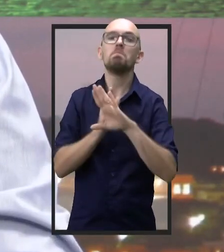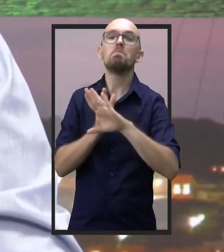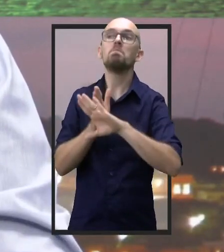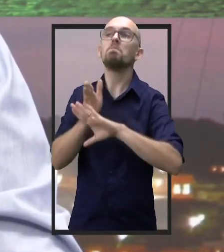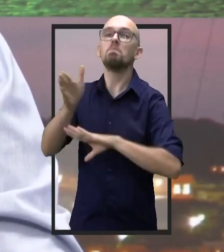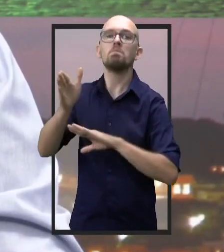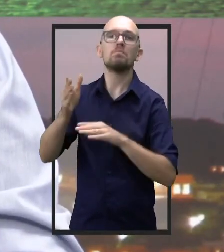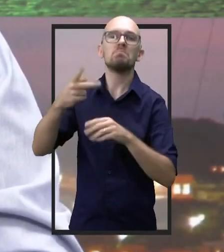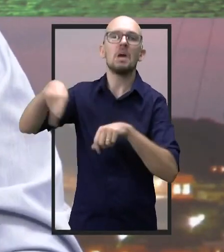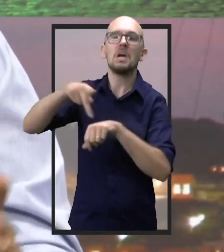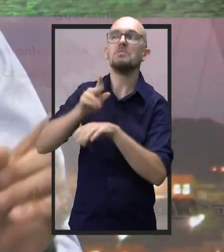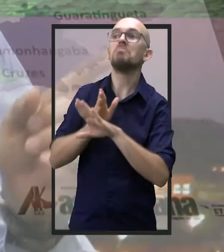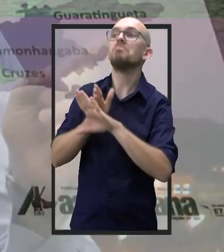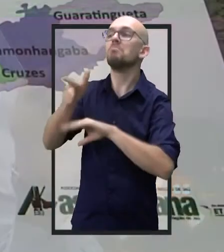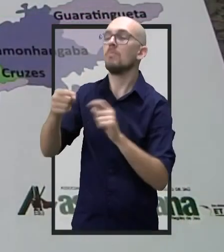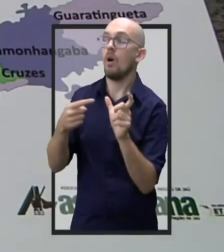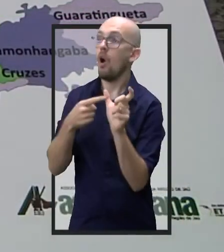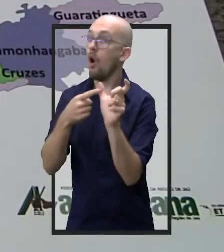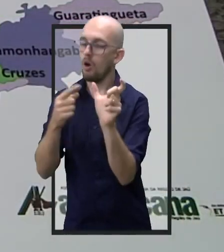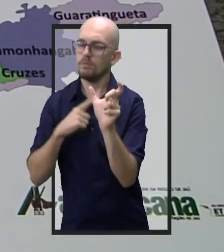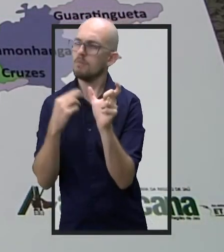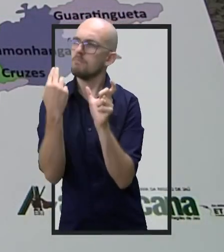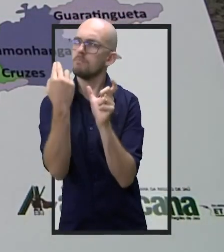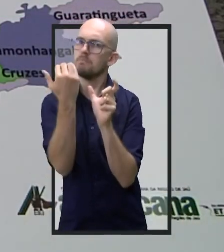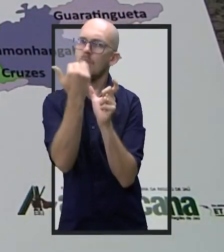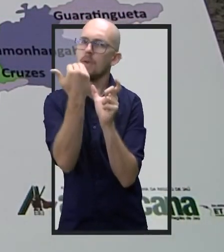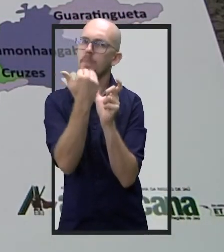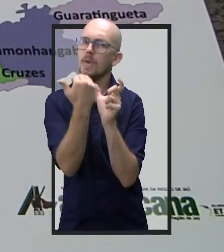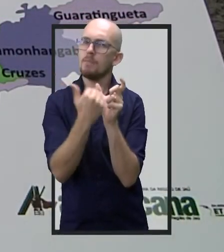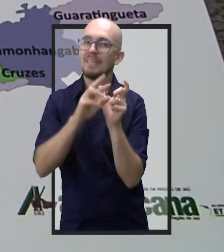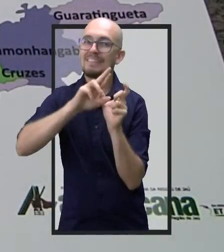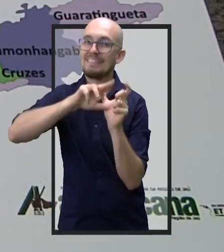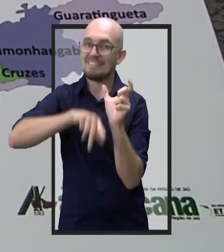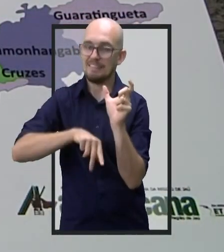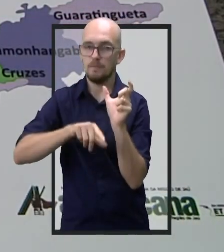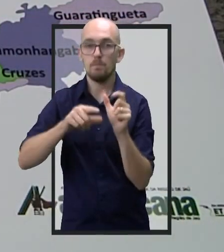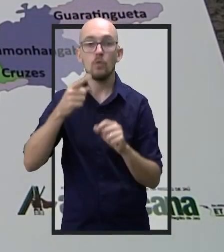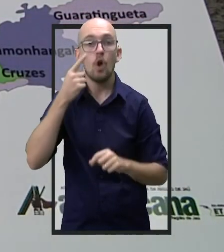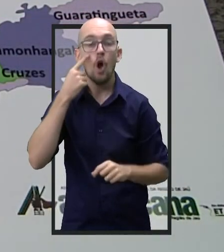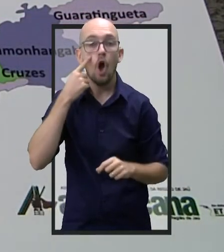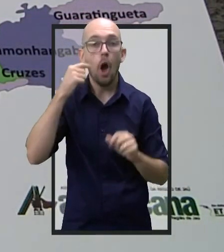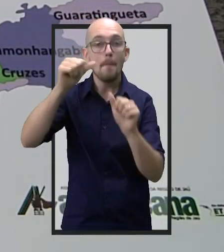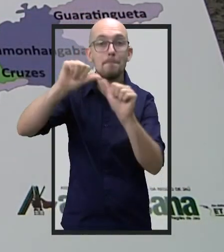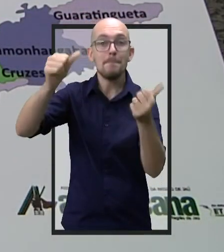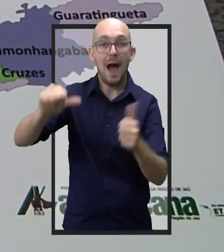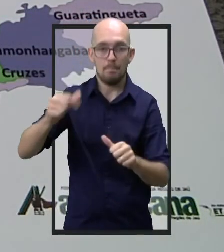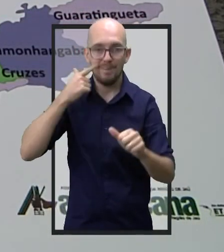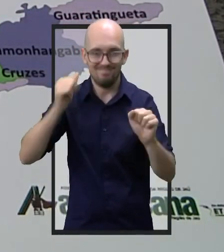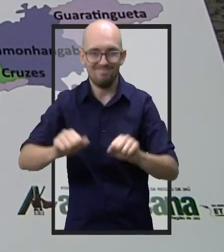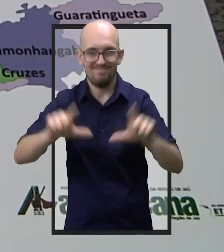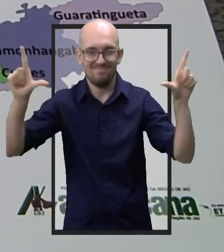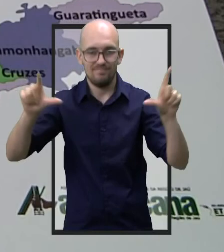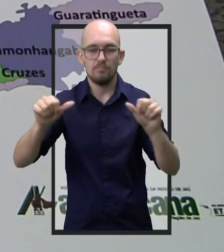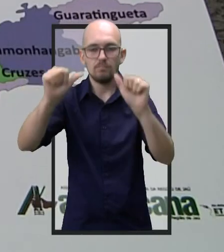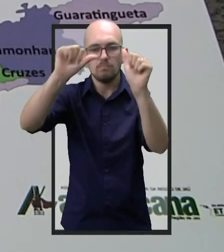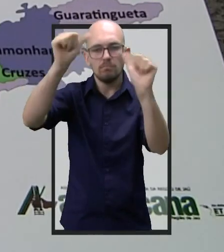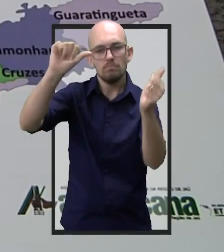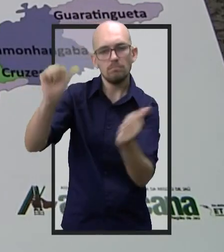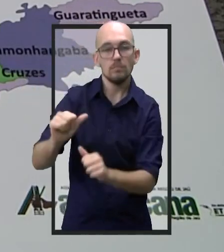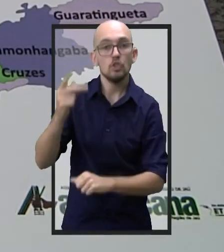robusto, né? Se você pegar ali no mapa que você vai estar colocando em tela, O estado de São Paulo é dividido em